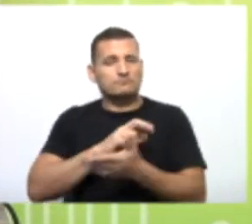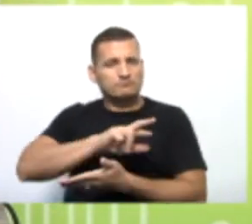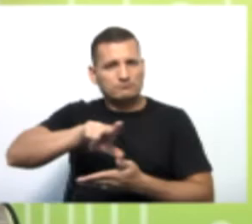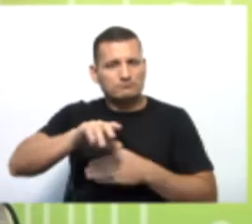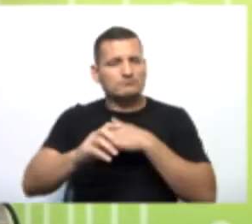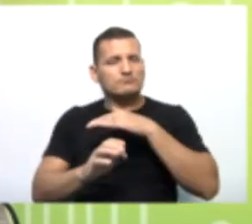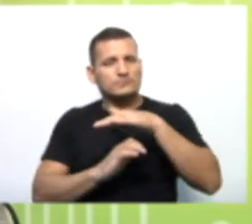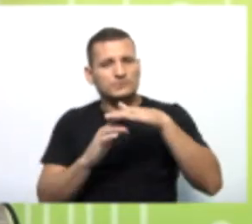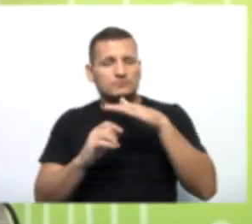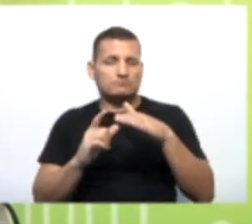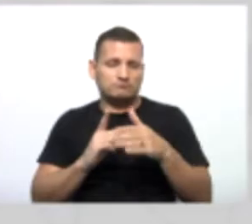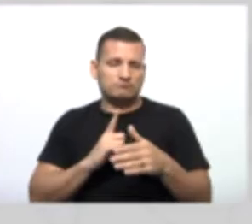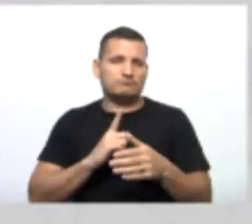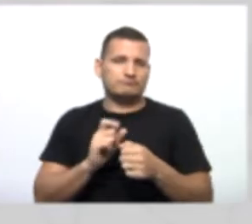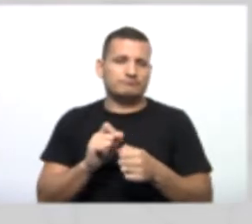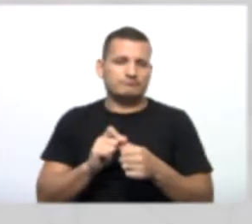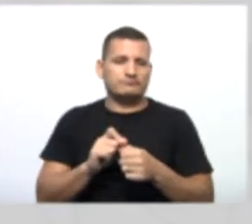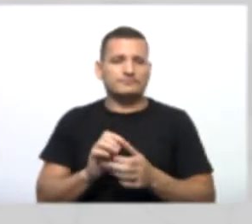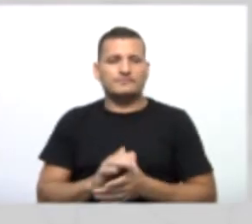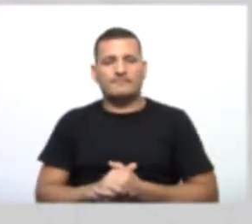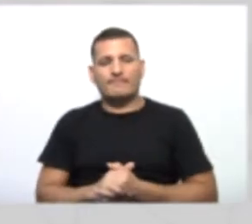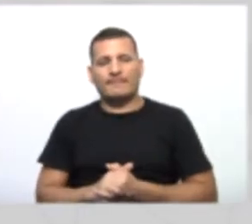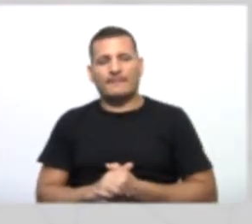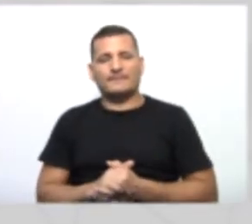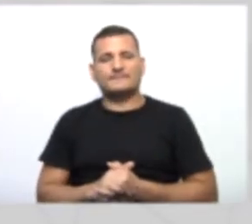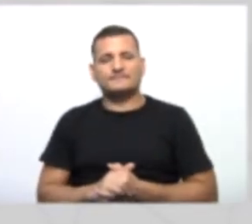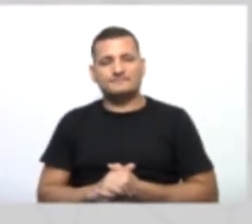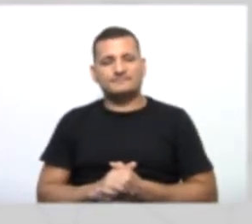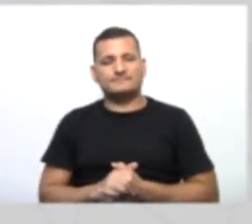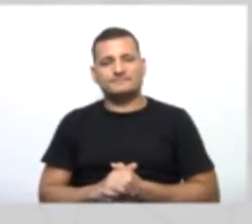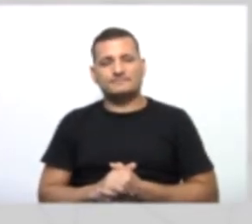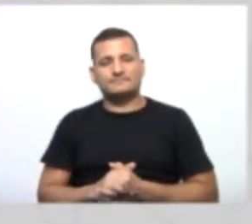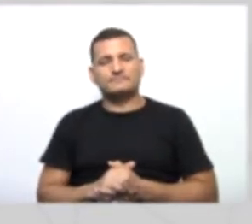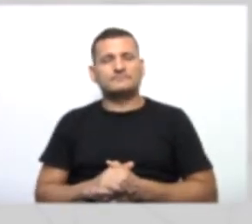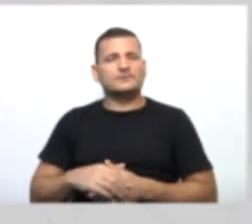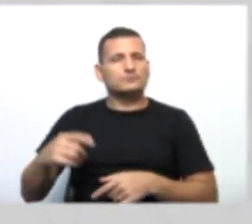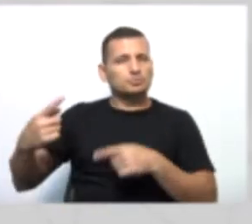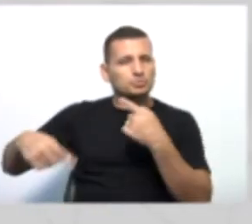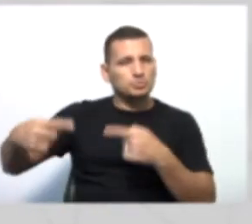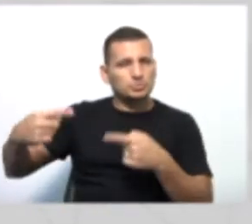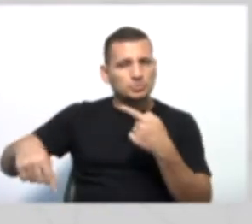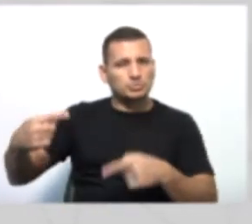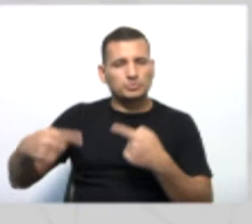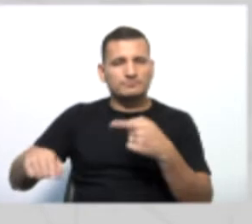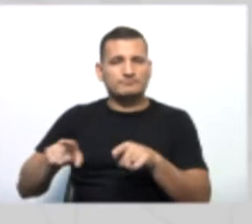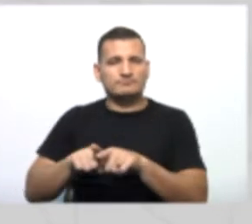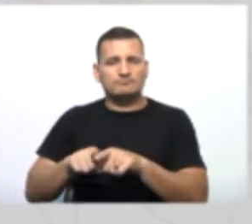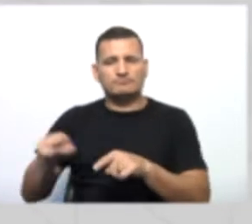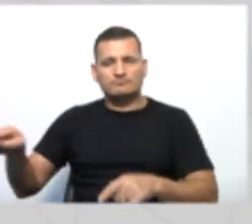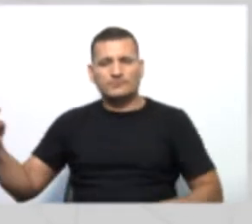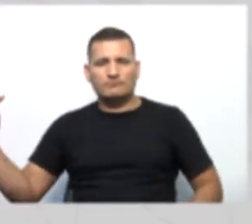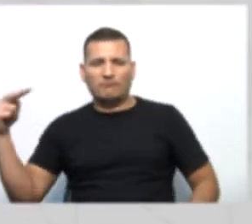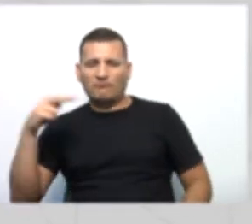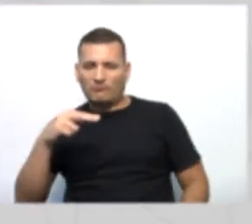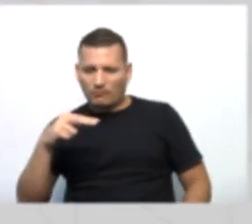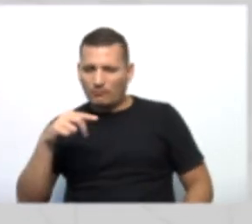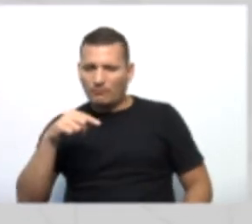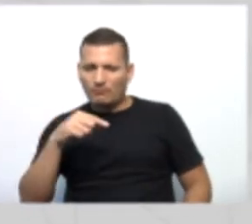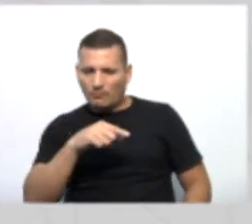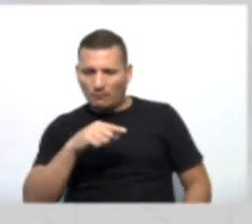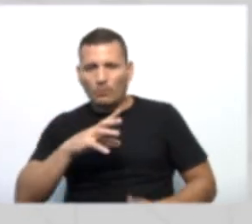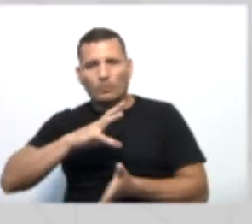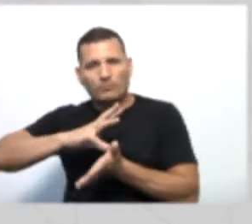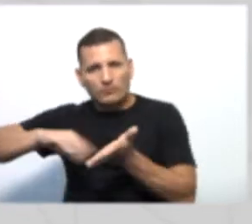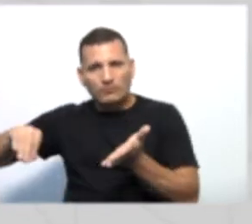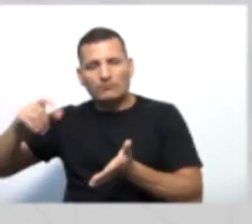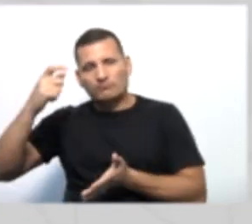estão fazendo isso, tá bom? Olha lá, restrição aos concorrentes, né? Os concorrentes começam a observar que você está fazendo isso e vão começar a fazer também